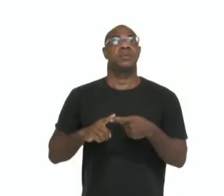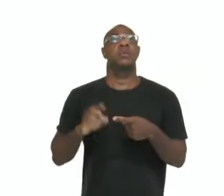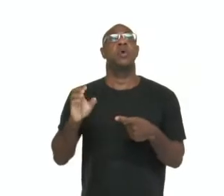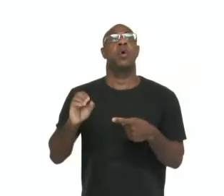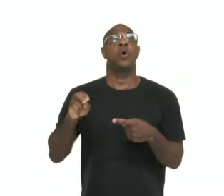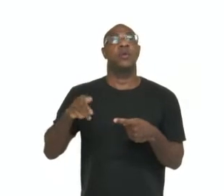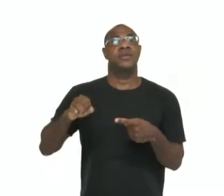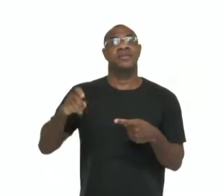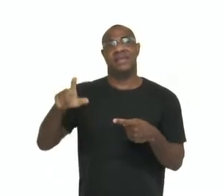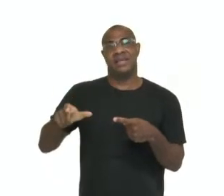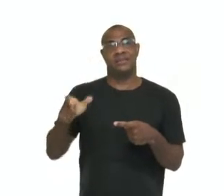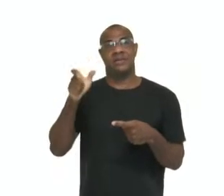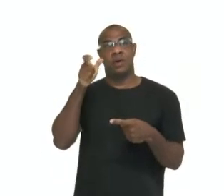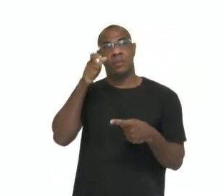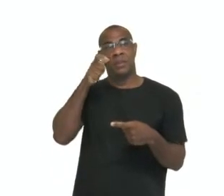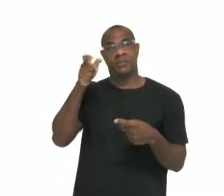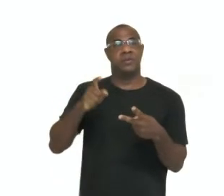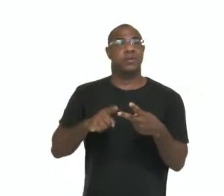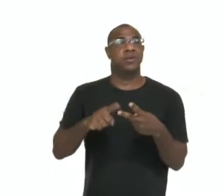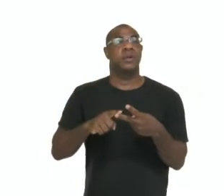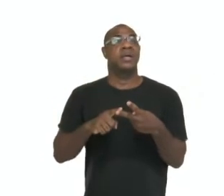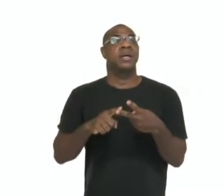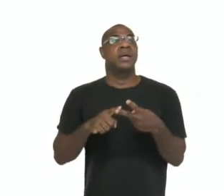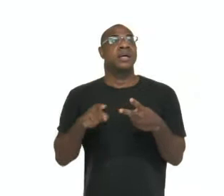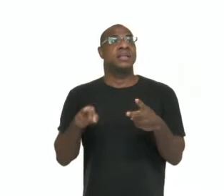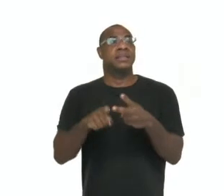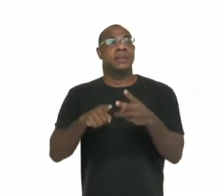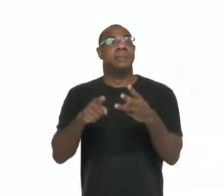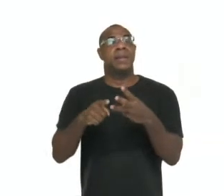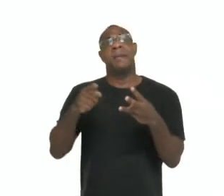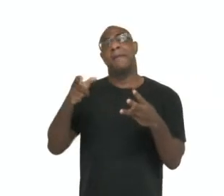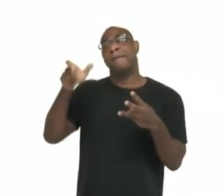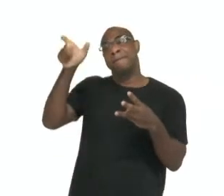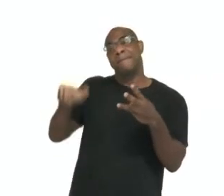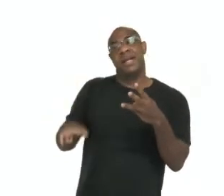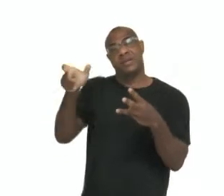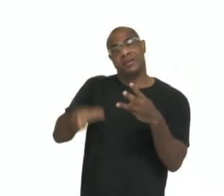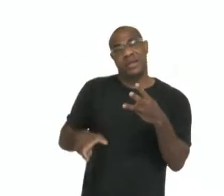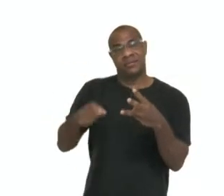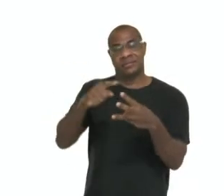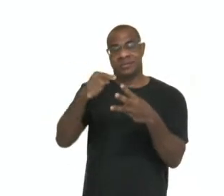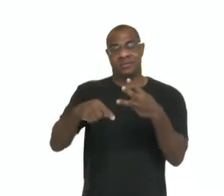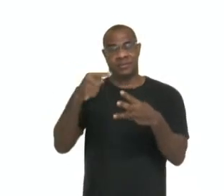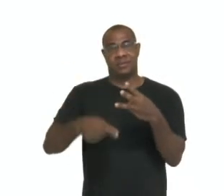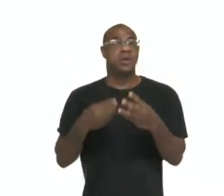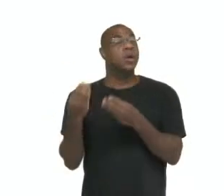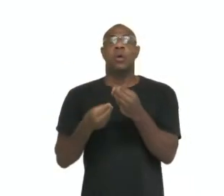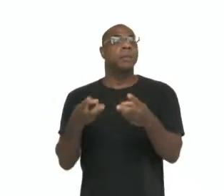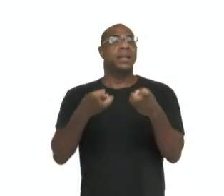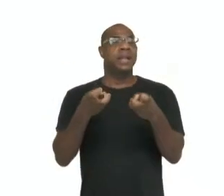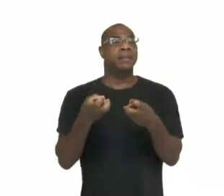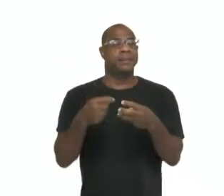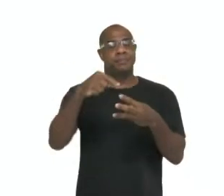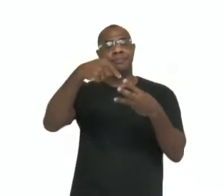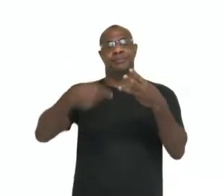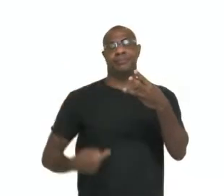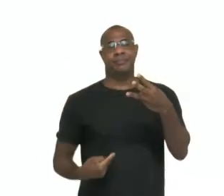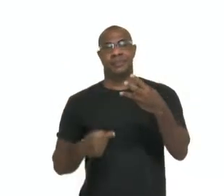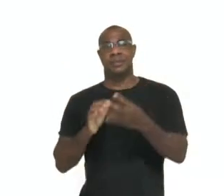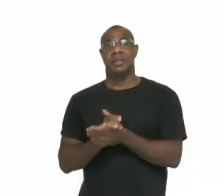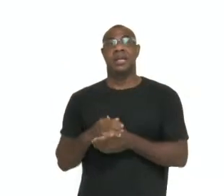narrador observador e narrador personagem. Como eu identifico cada tipo de narrador? Em terceira pessoa, eu